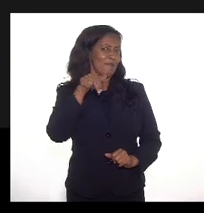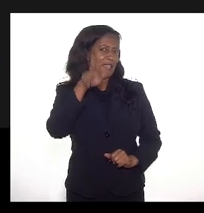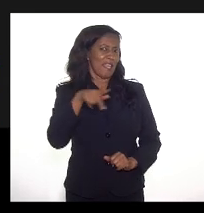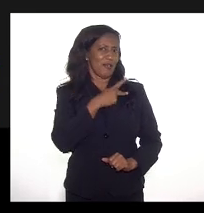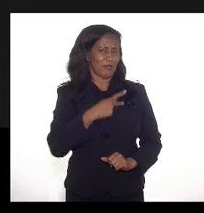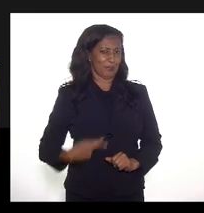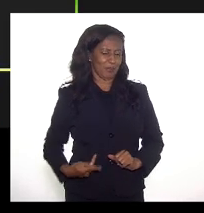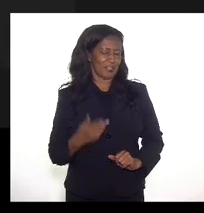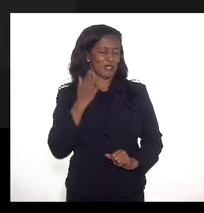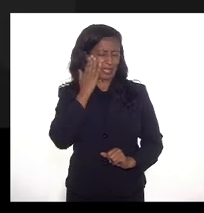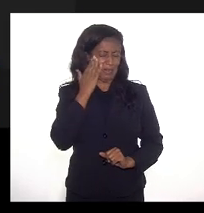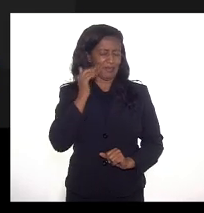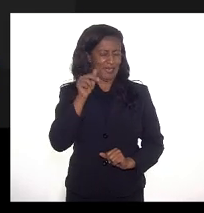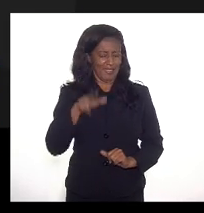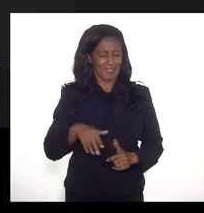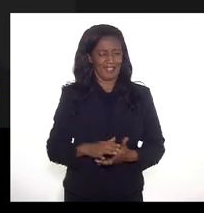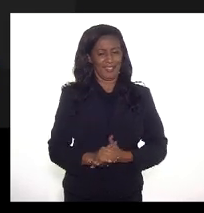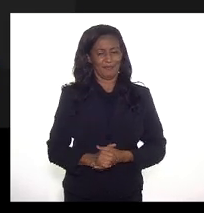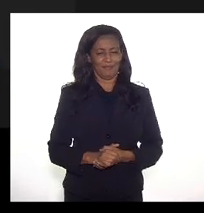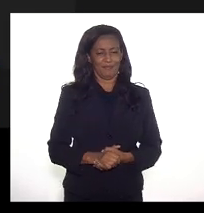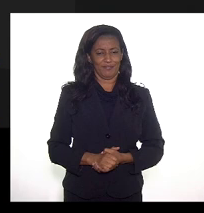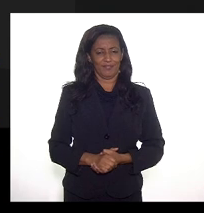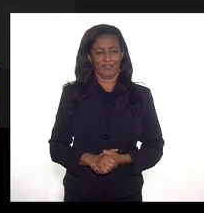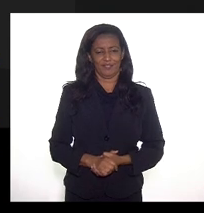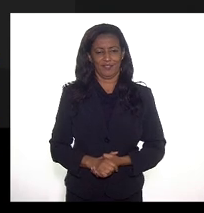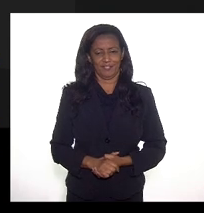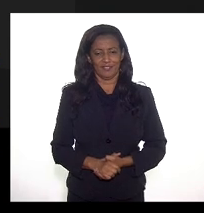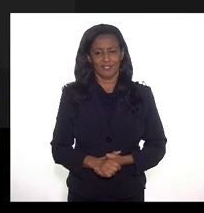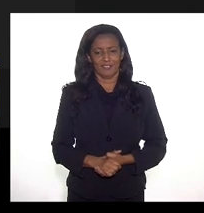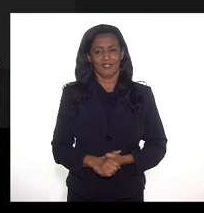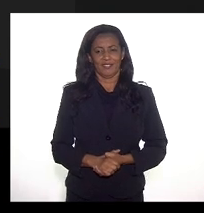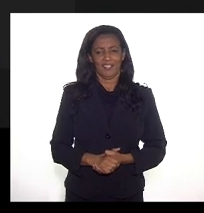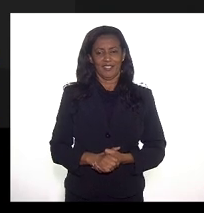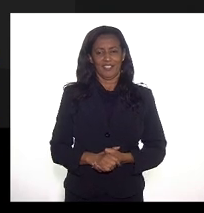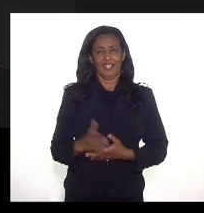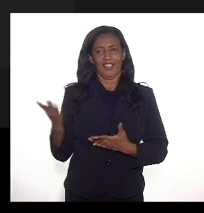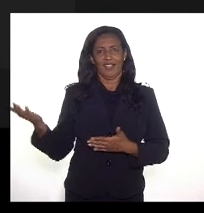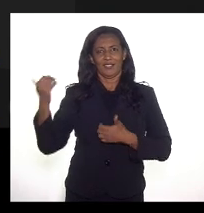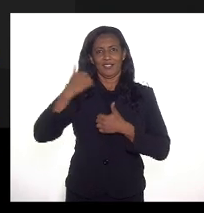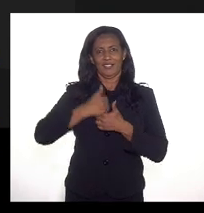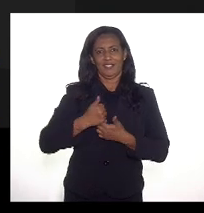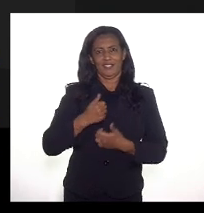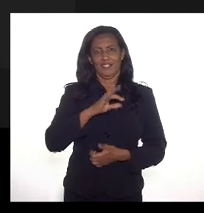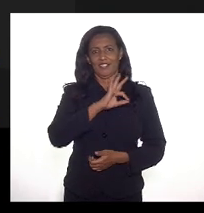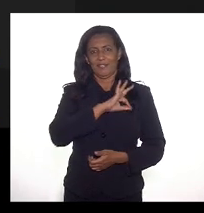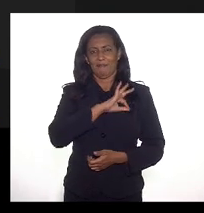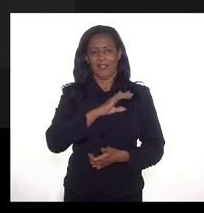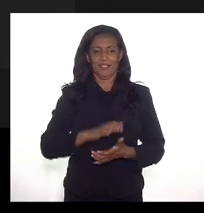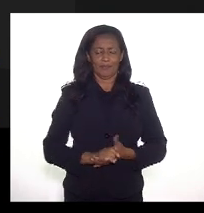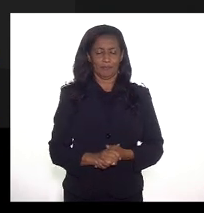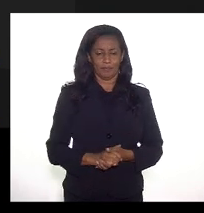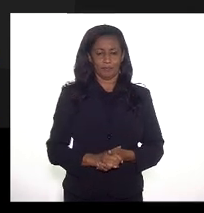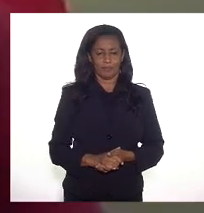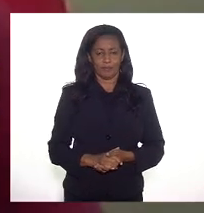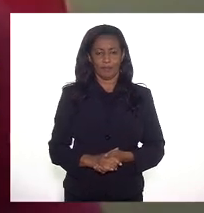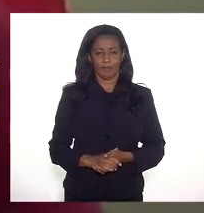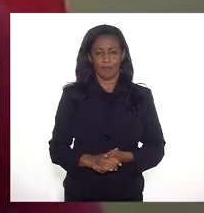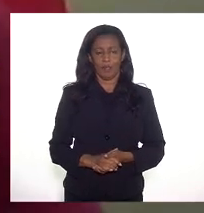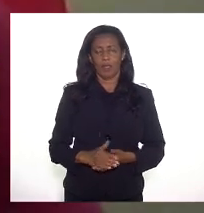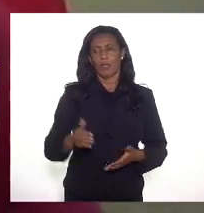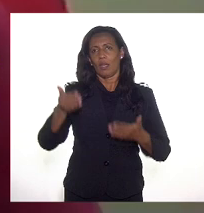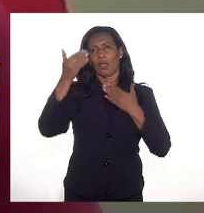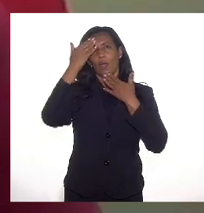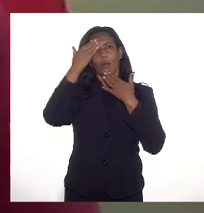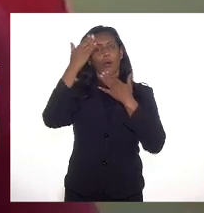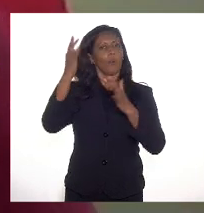né? Tá certo. Parabéns com a presidência, deputada Marta Rocha. Obrigado, deputado. Deputado Jair Bittencourt, obrigada por